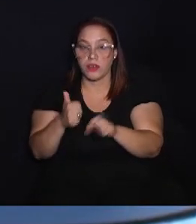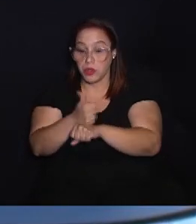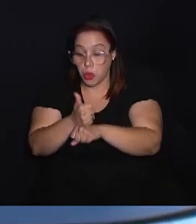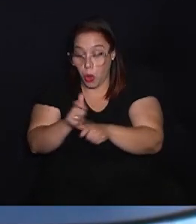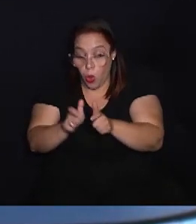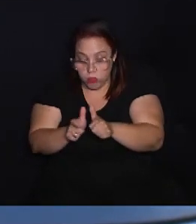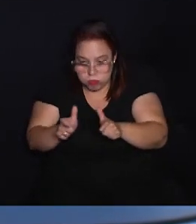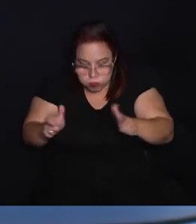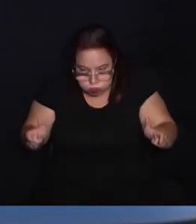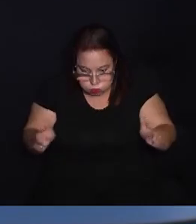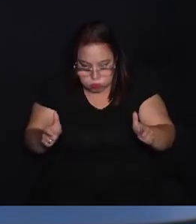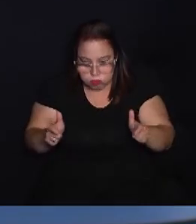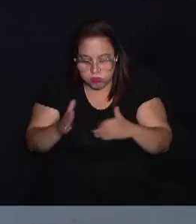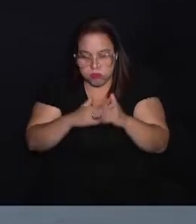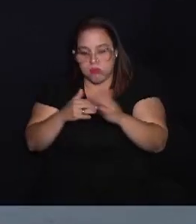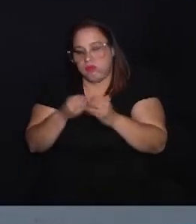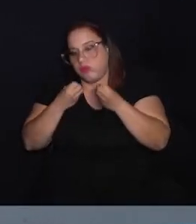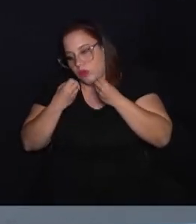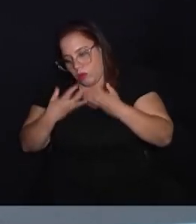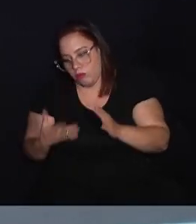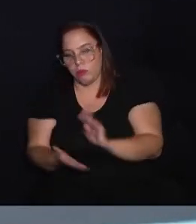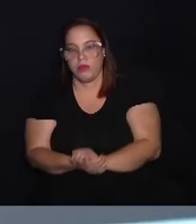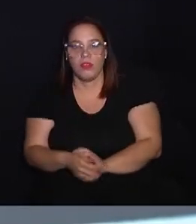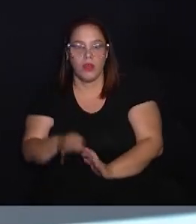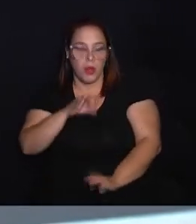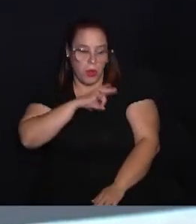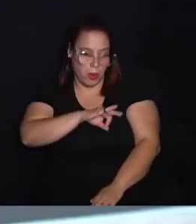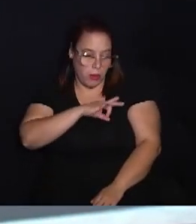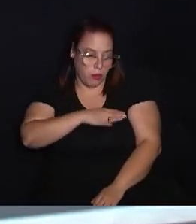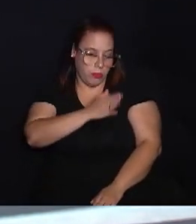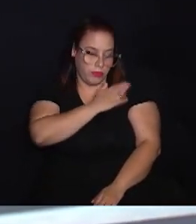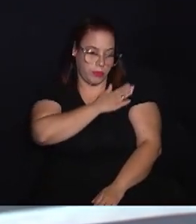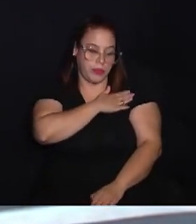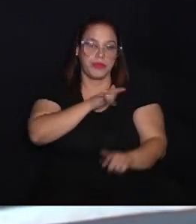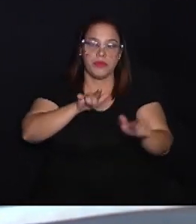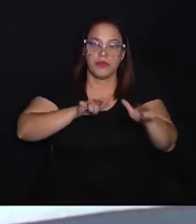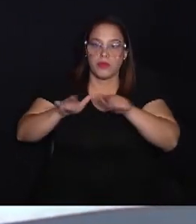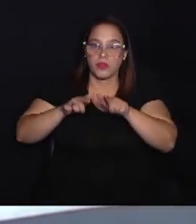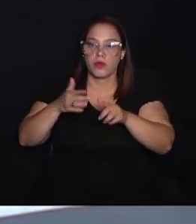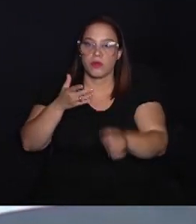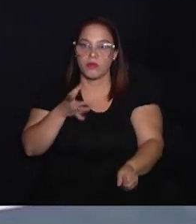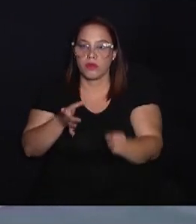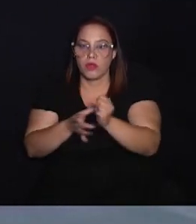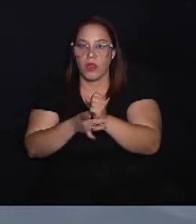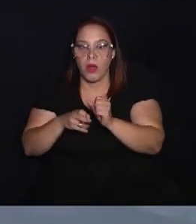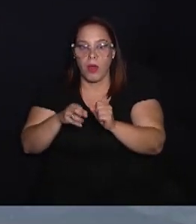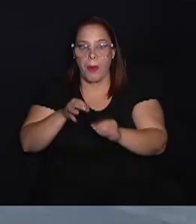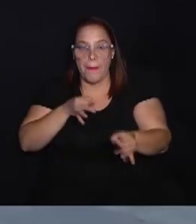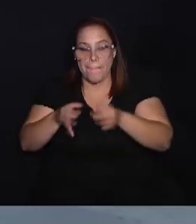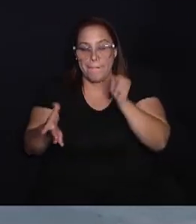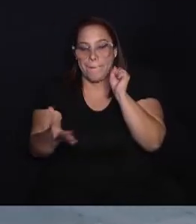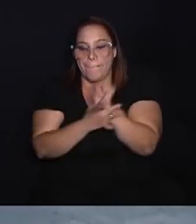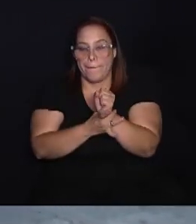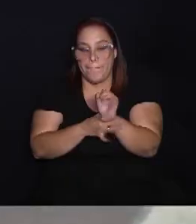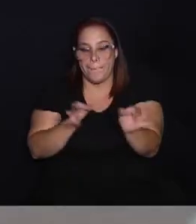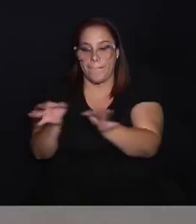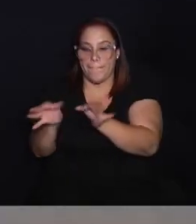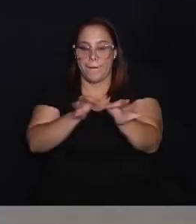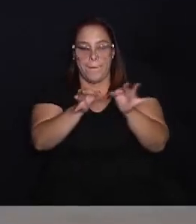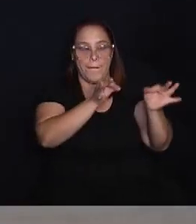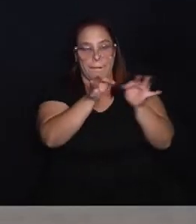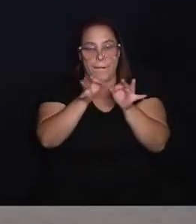ontem inclusive, né, comandante? Exatamente, um final de semana de muito trabalho, um emprego de grande efetivo